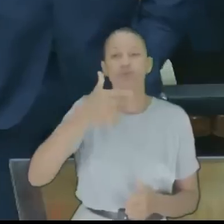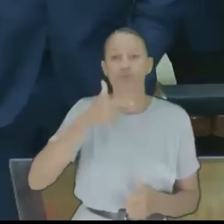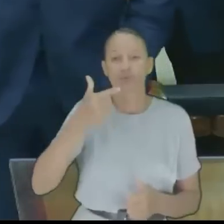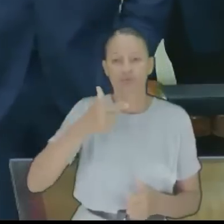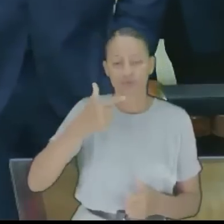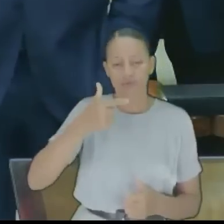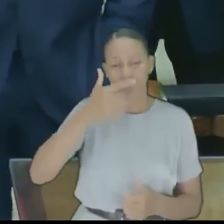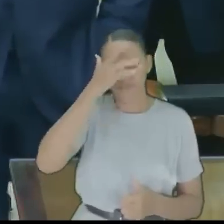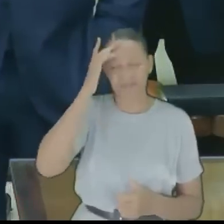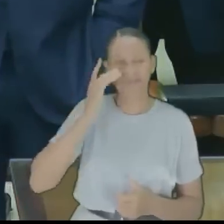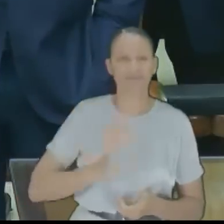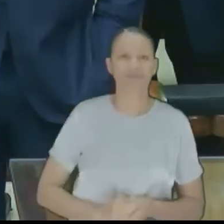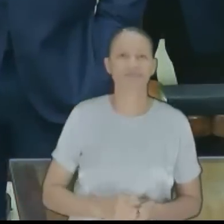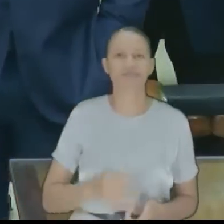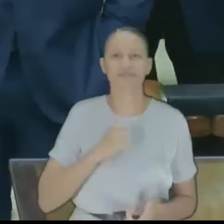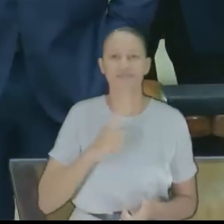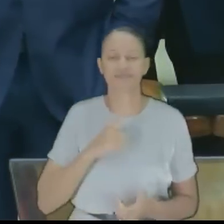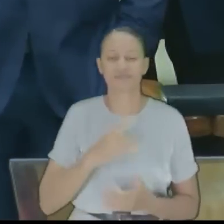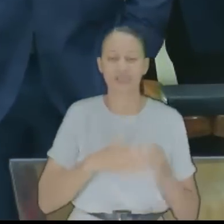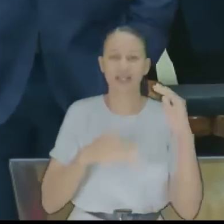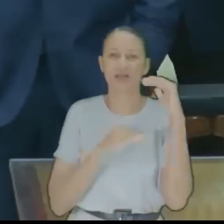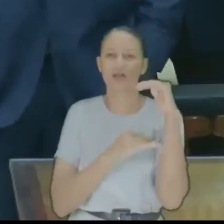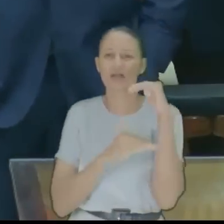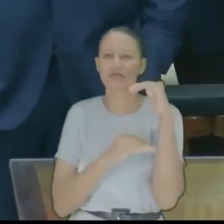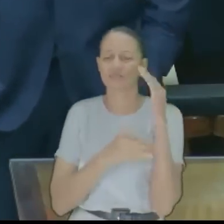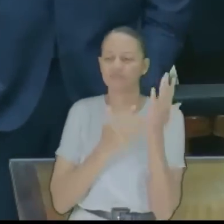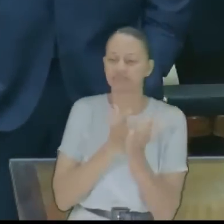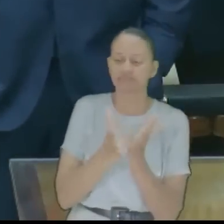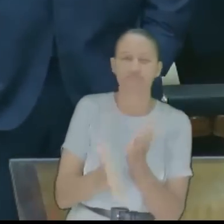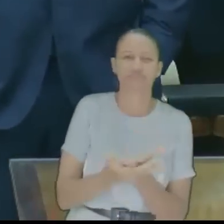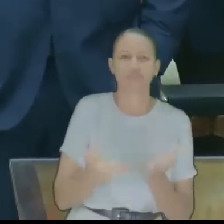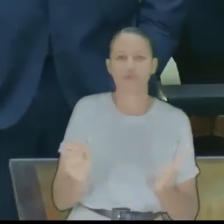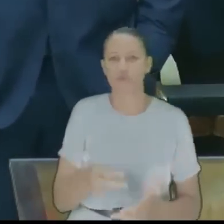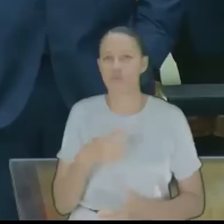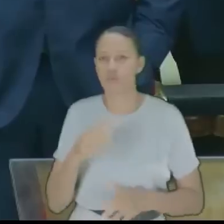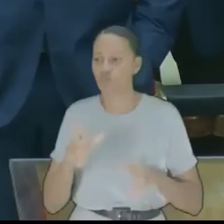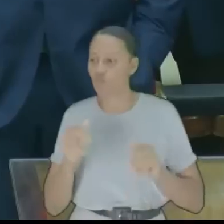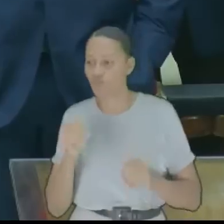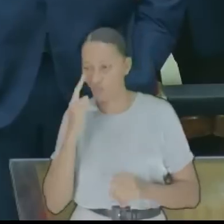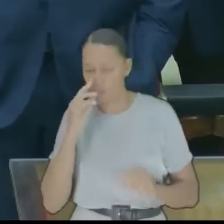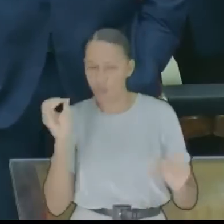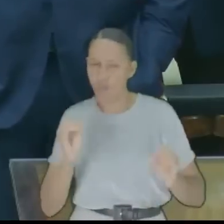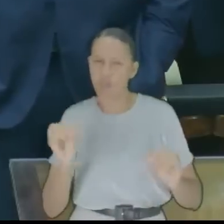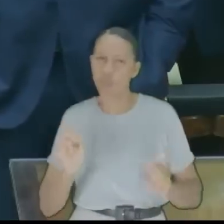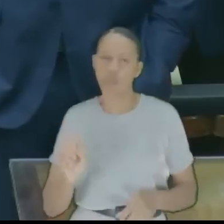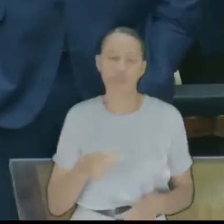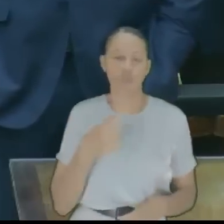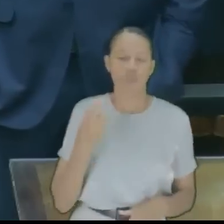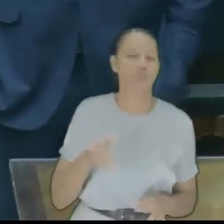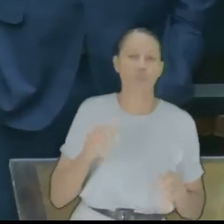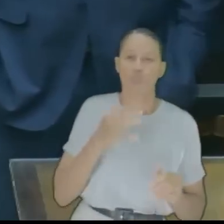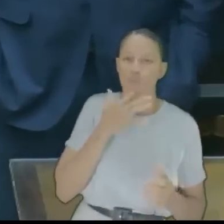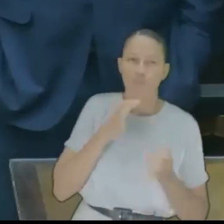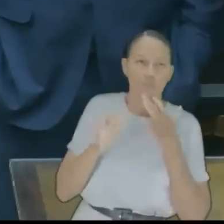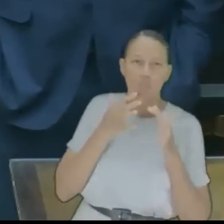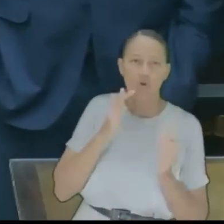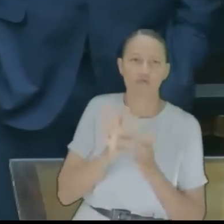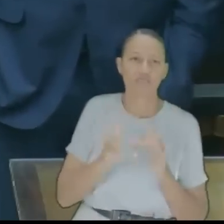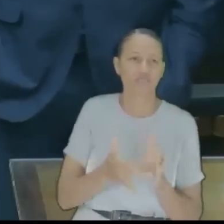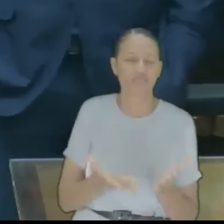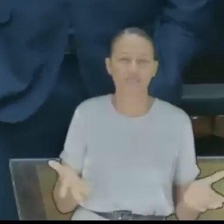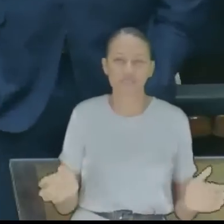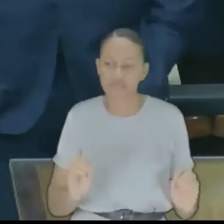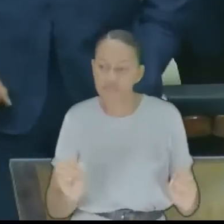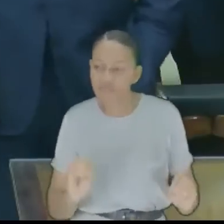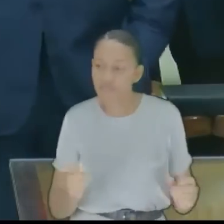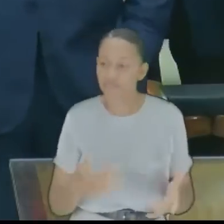segunda pessoa? Tem alguém, irmão, na galeria que está afastado? Ou alguém que nunca foi crente? Ou alguém que nunca conheceu a Jesus?